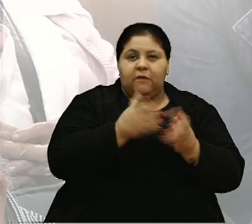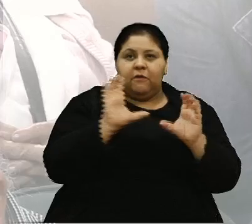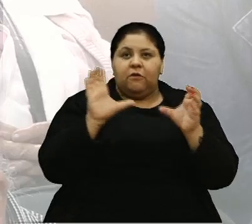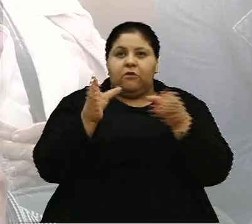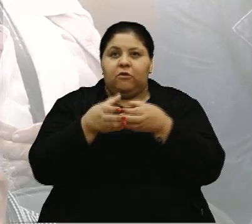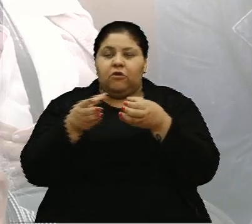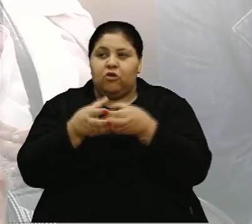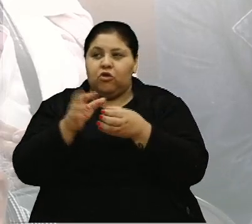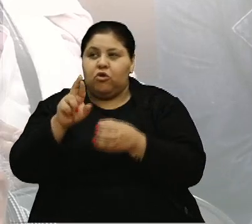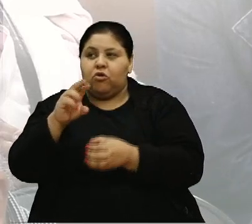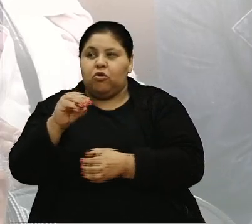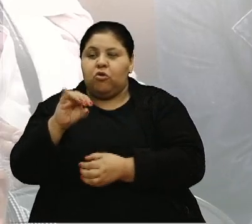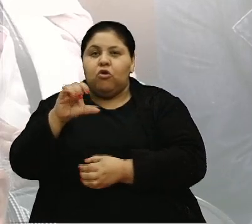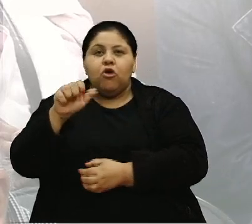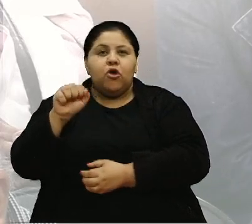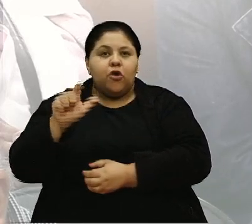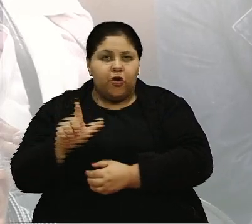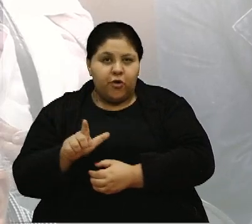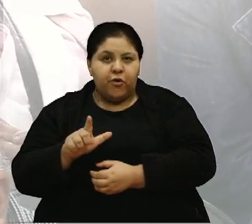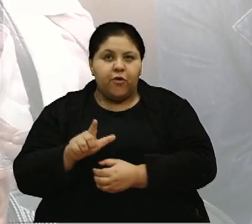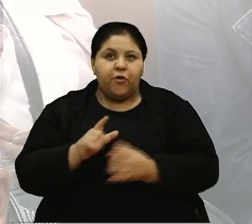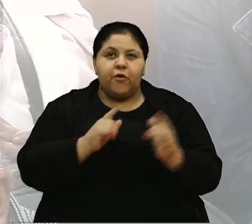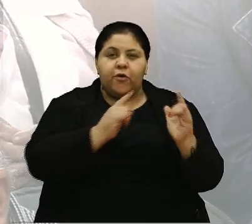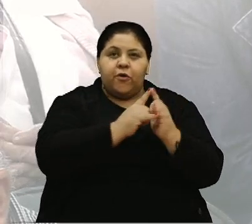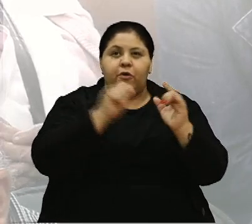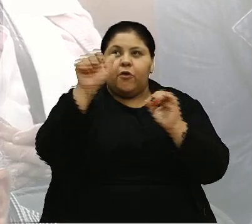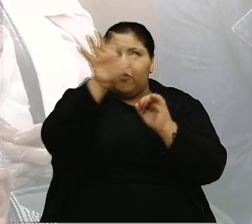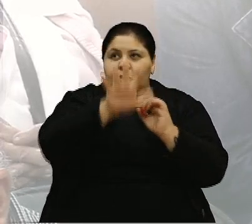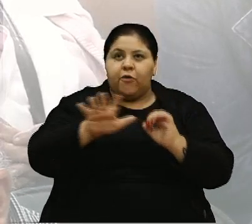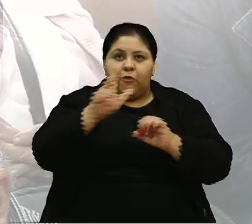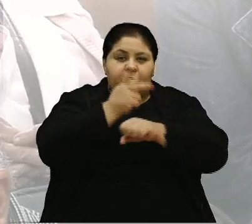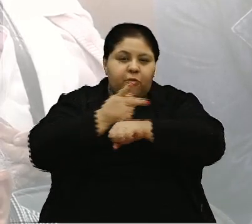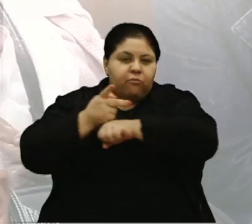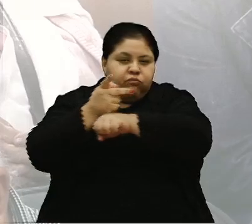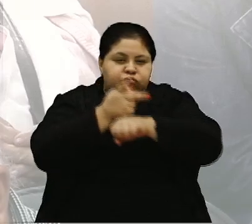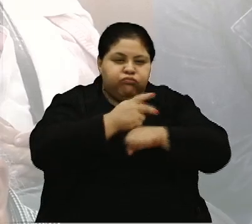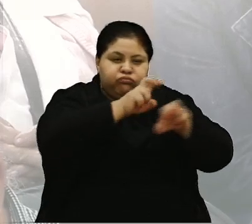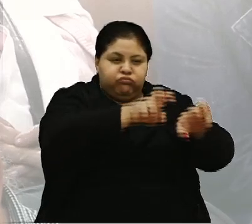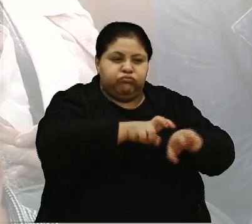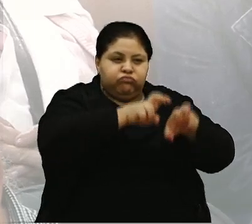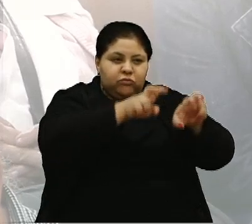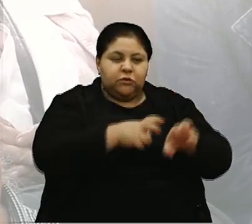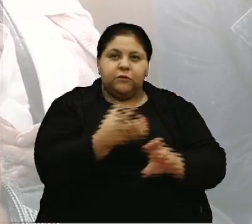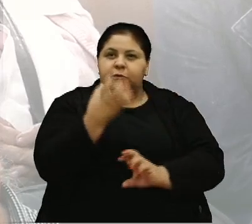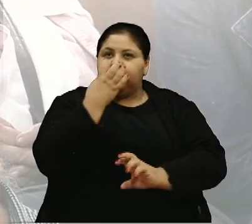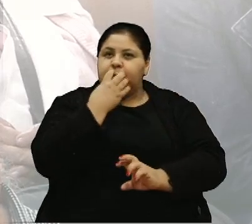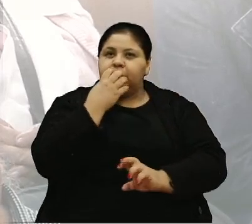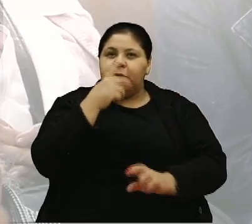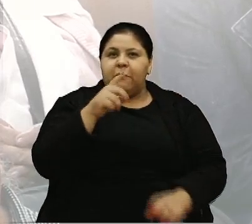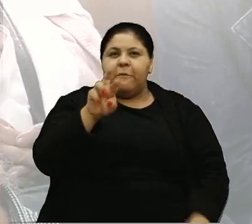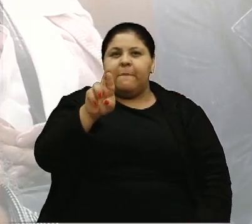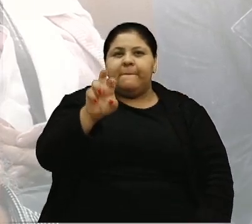Royal Gala, no Instituto Nacional de Investigação Agropecuária e PREDEC.